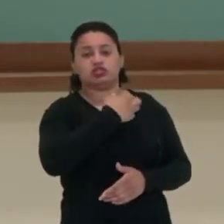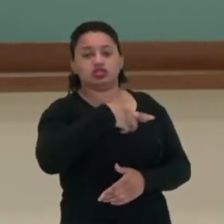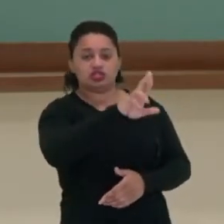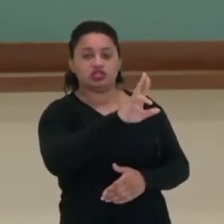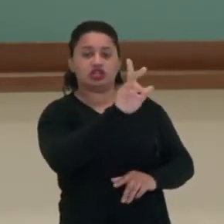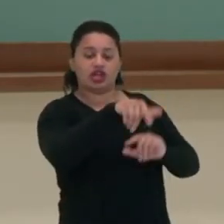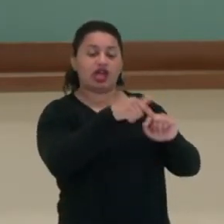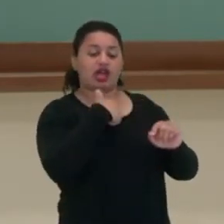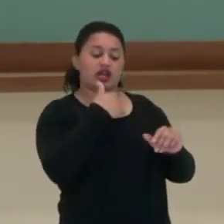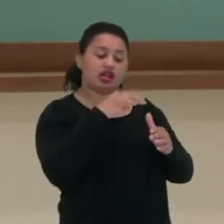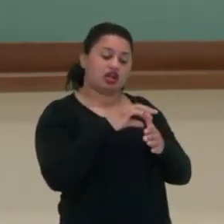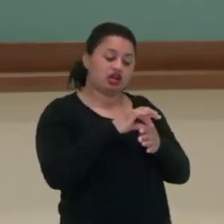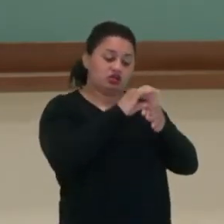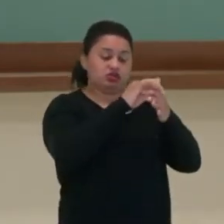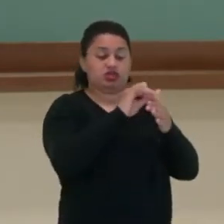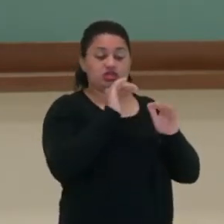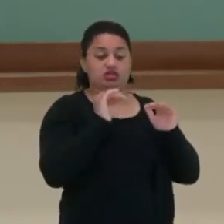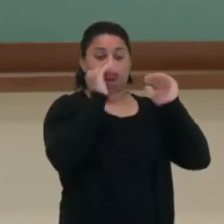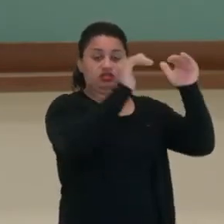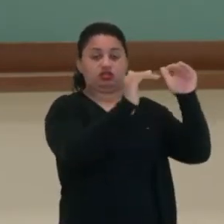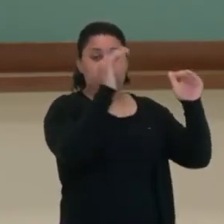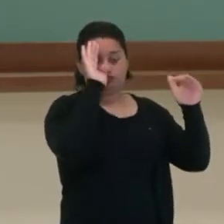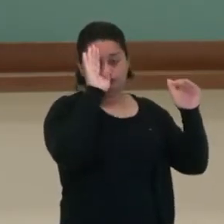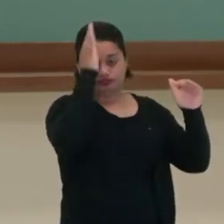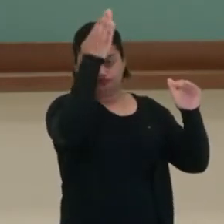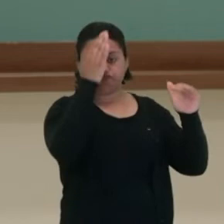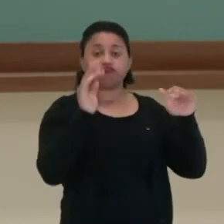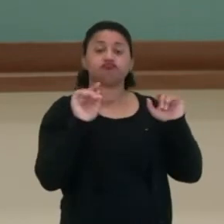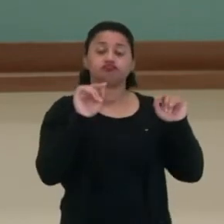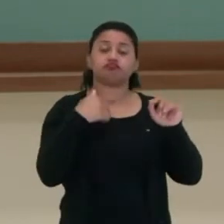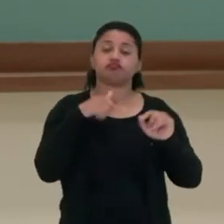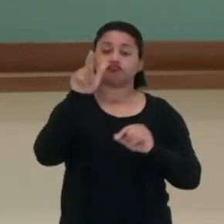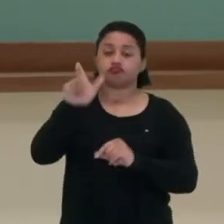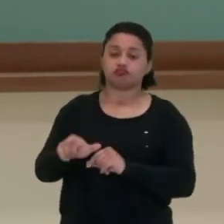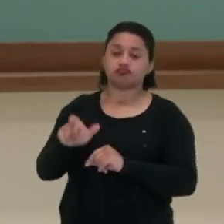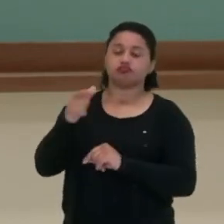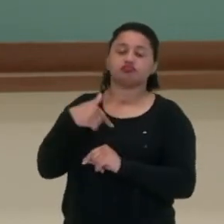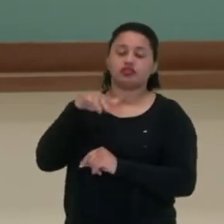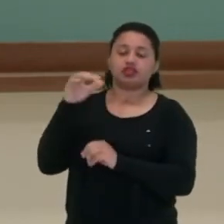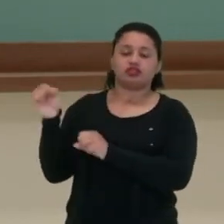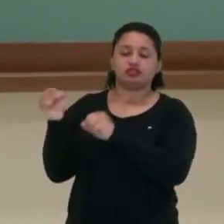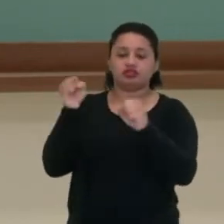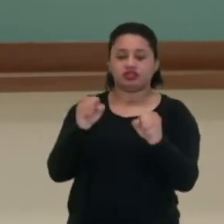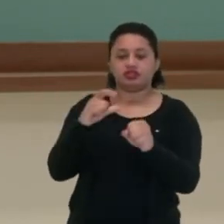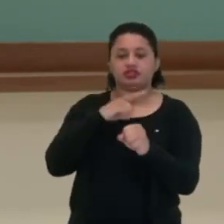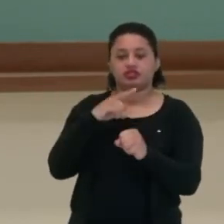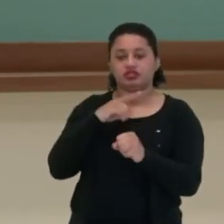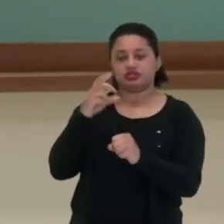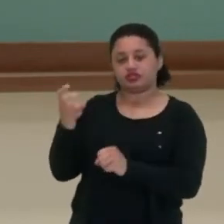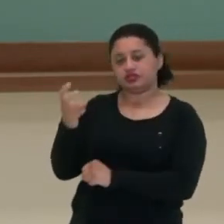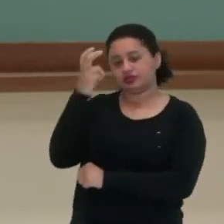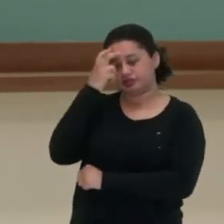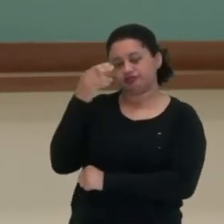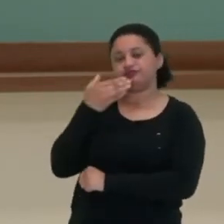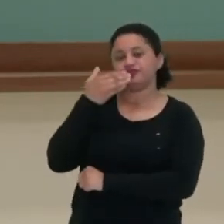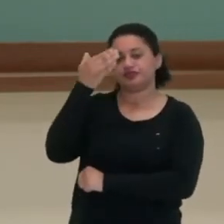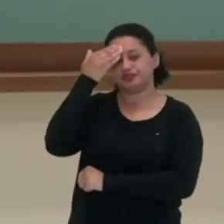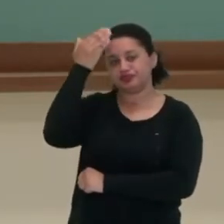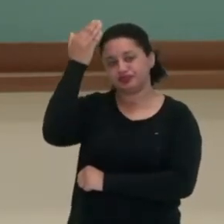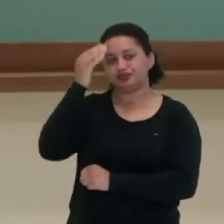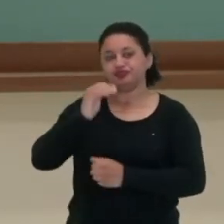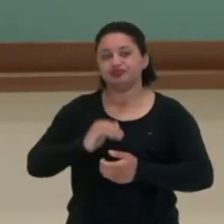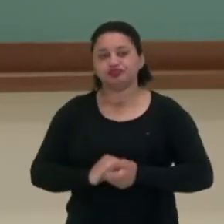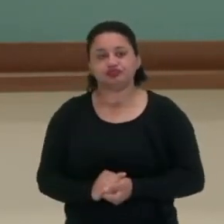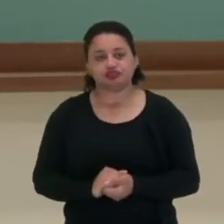tratando do seu líder maior. Então ele é a figura mais poderosa da cultura muçulmana.